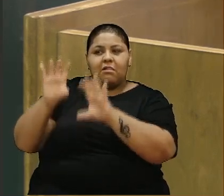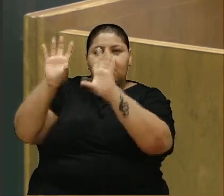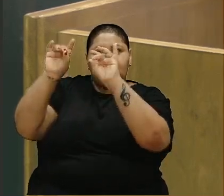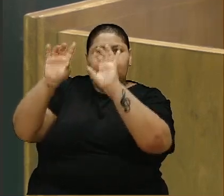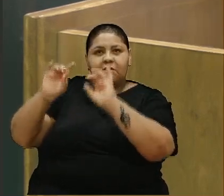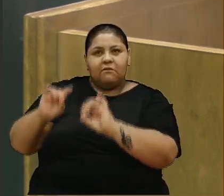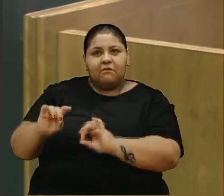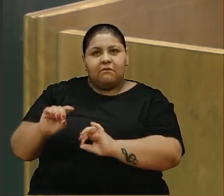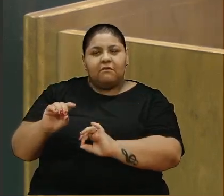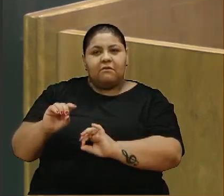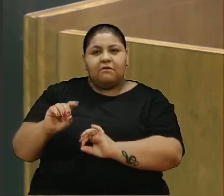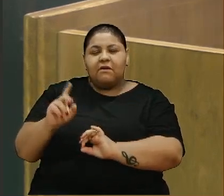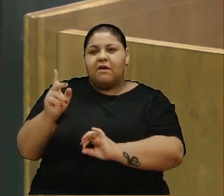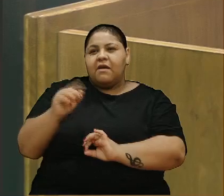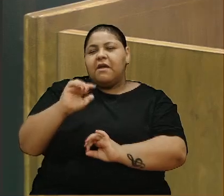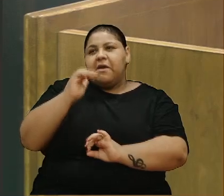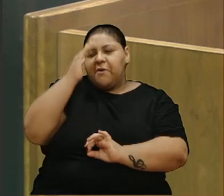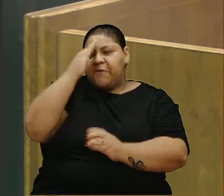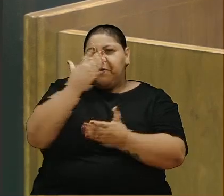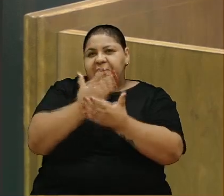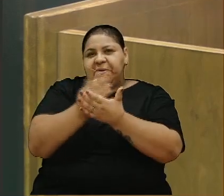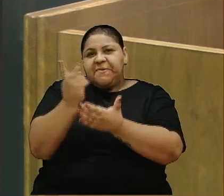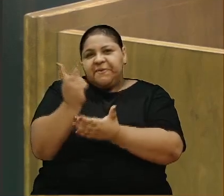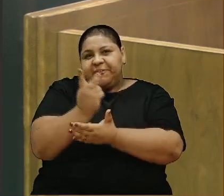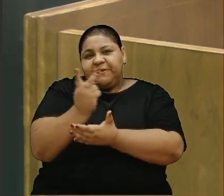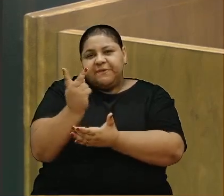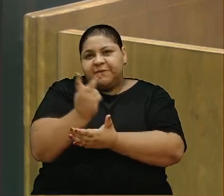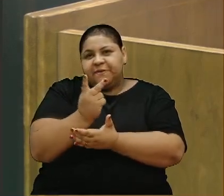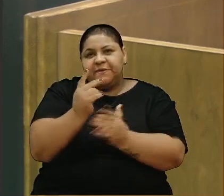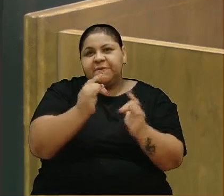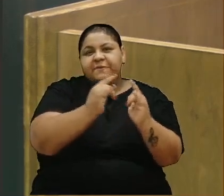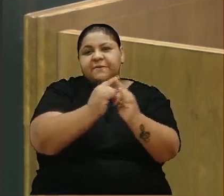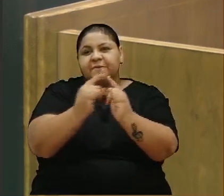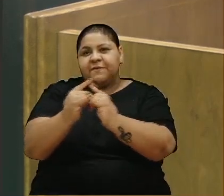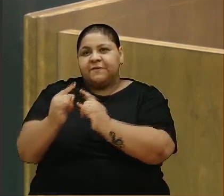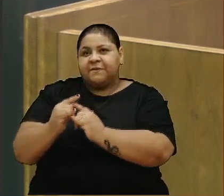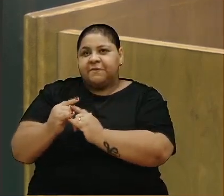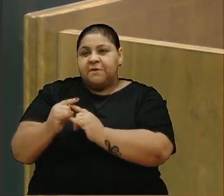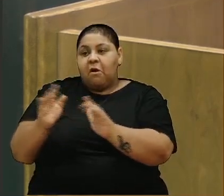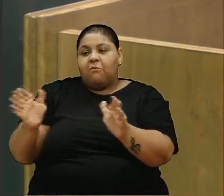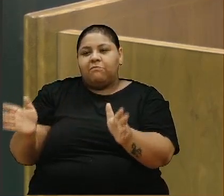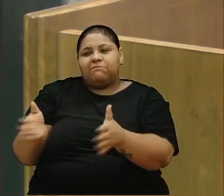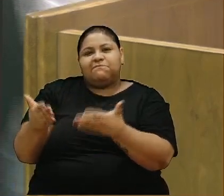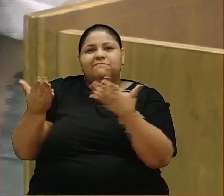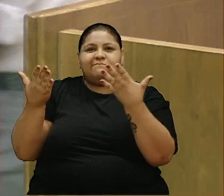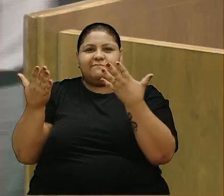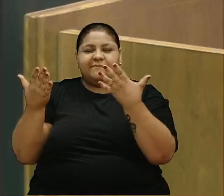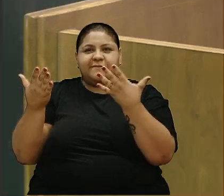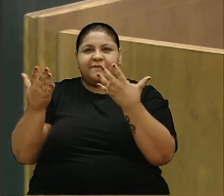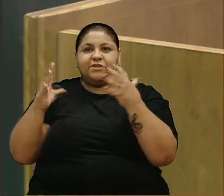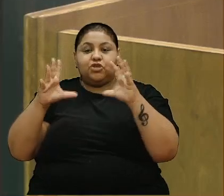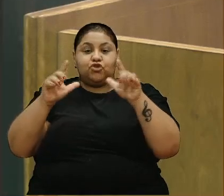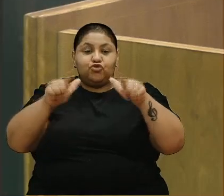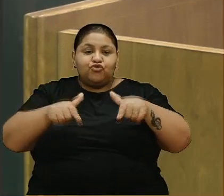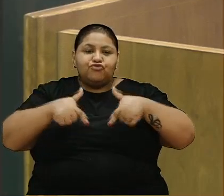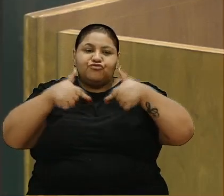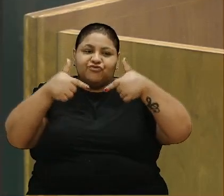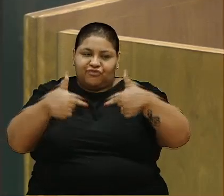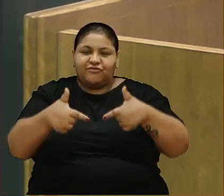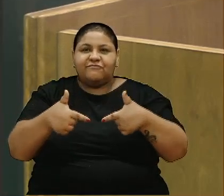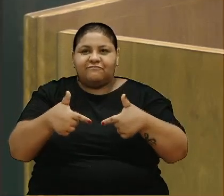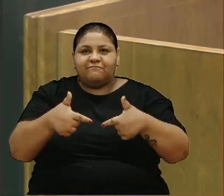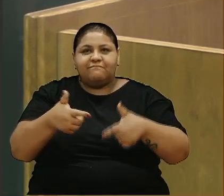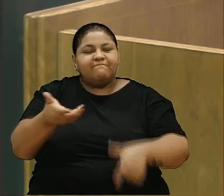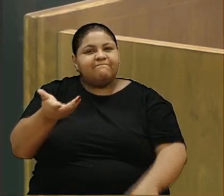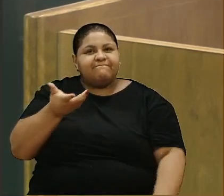sabe o Sinédio e o CEMAP tenham sido o fator que alavanque, né, todas as ações que a gente